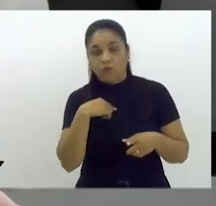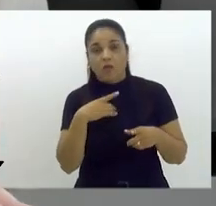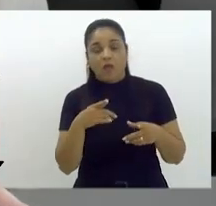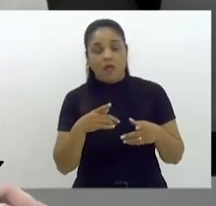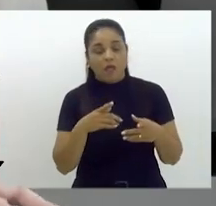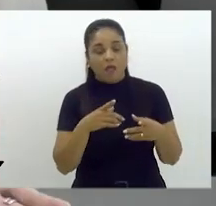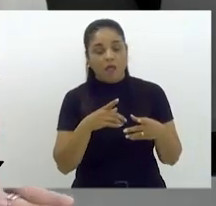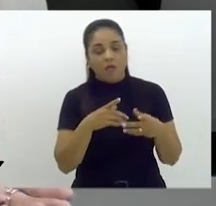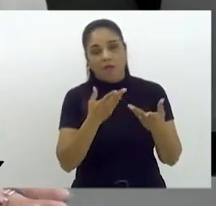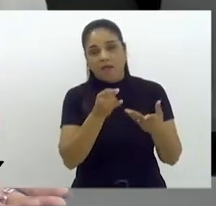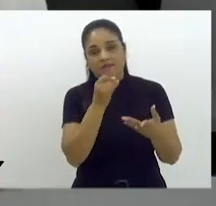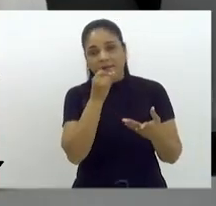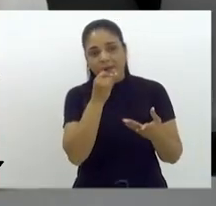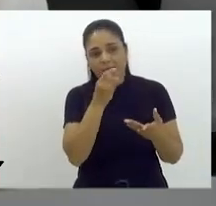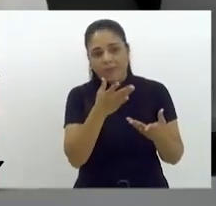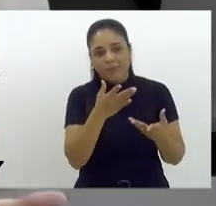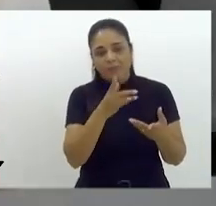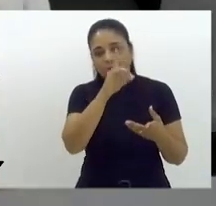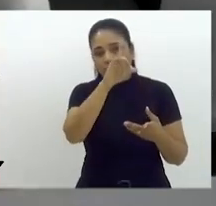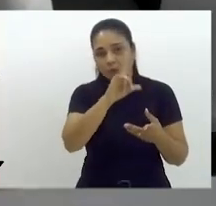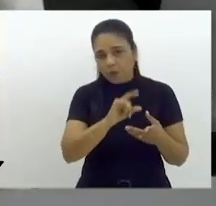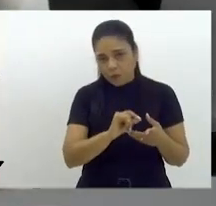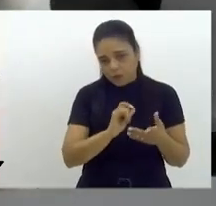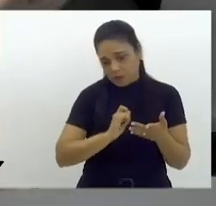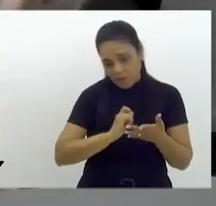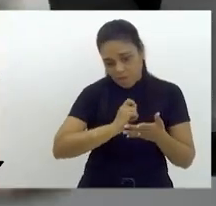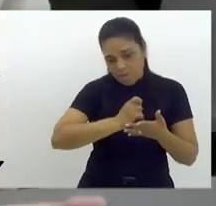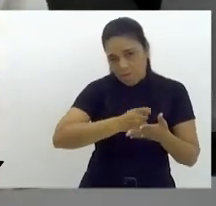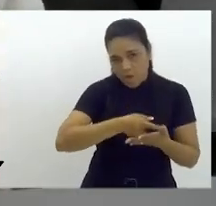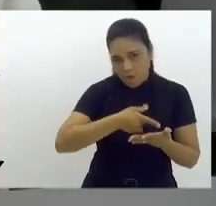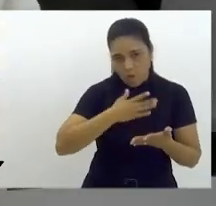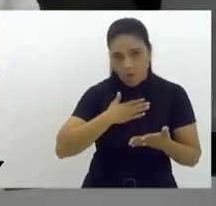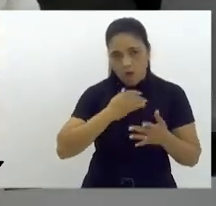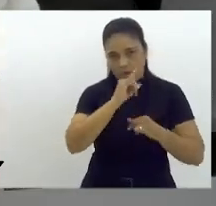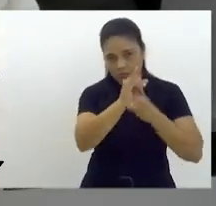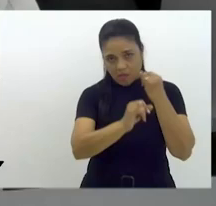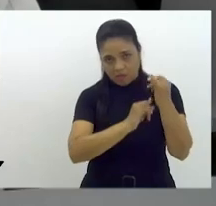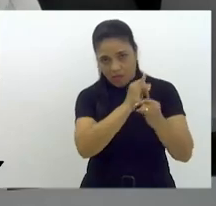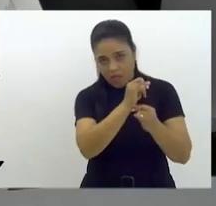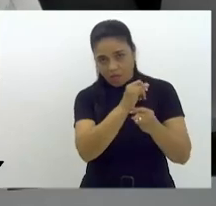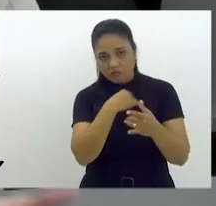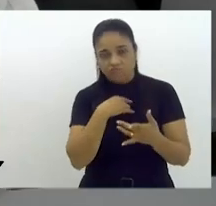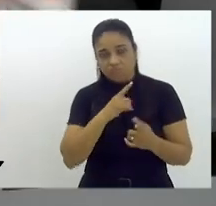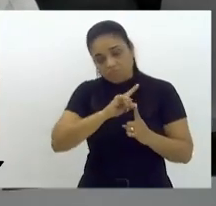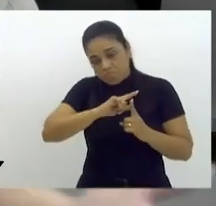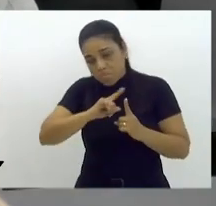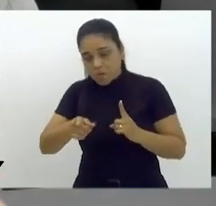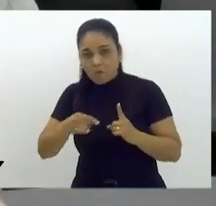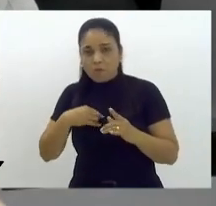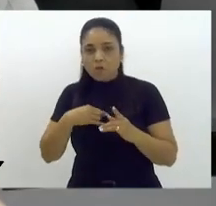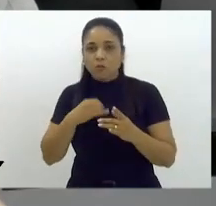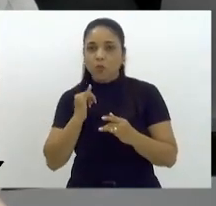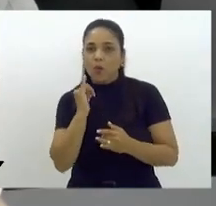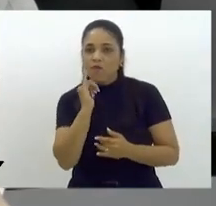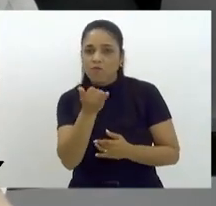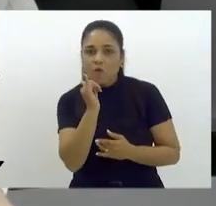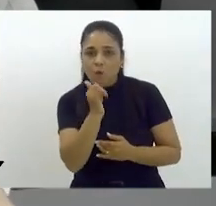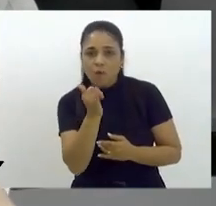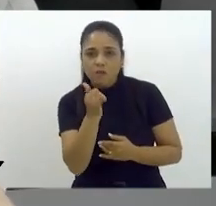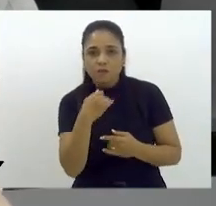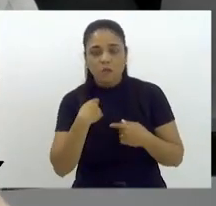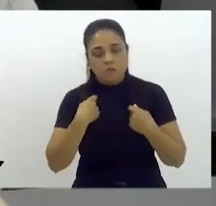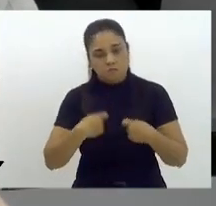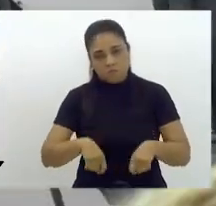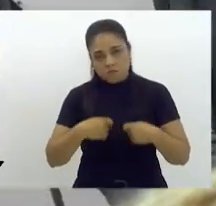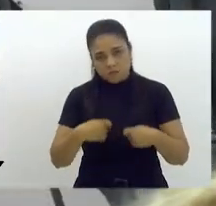Isso é um absurdo quer dizer como você nega o direito de acesso a uma informação que a pessoa precisa de uma pessoa precisa